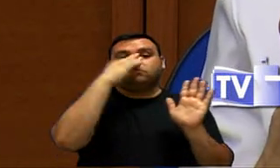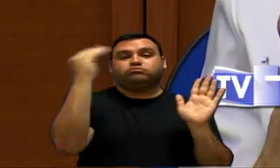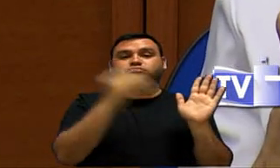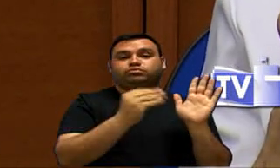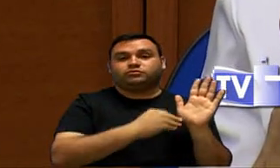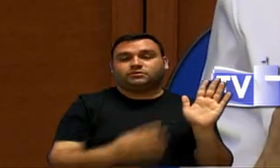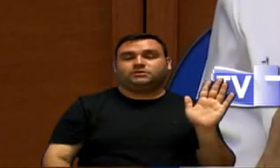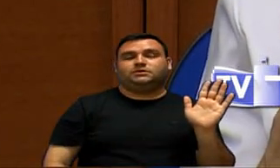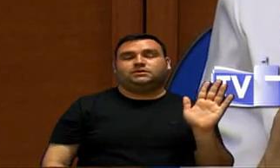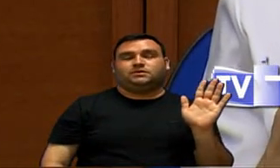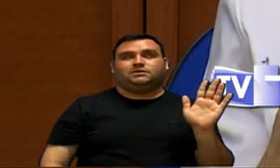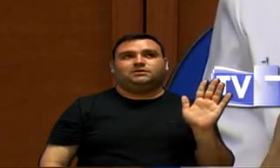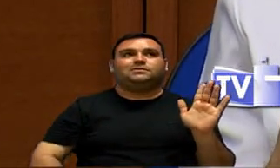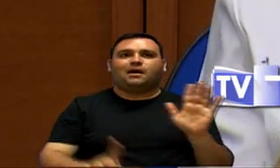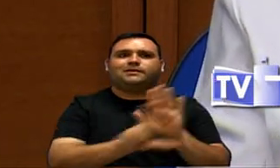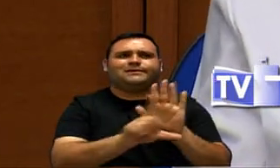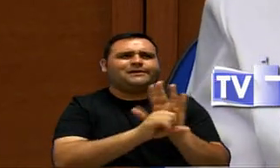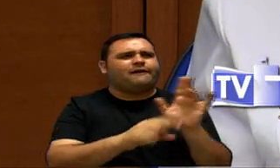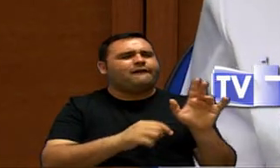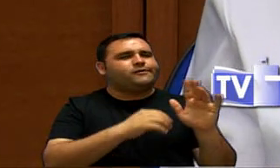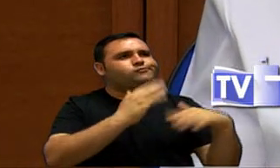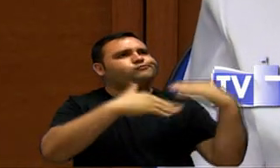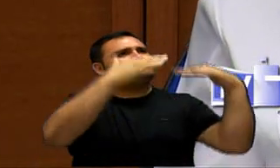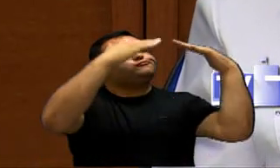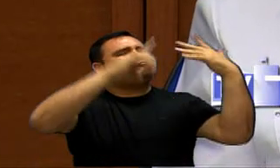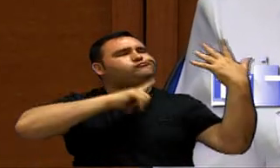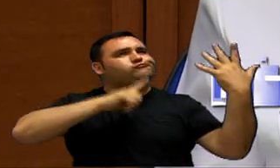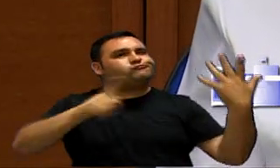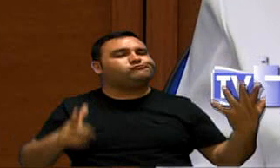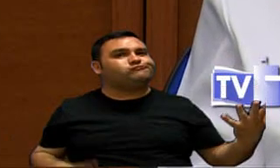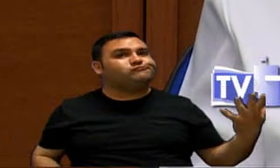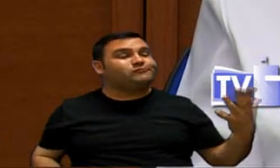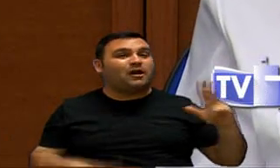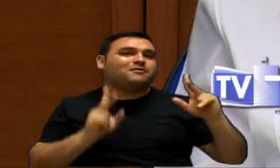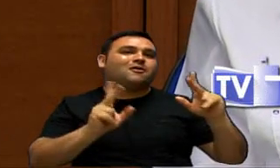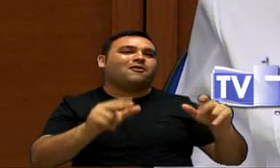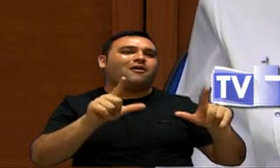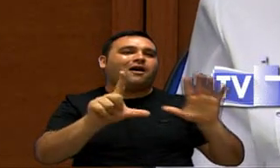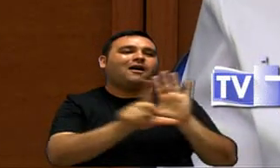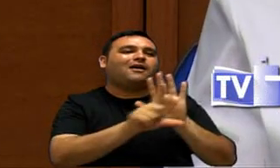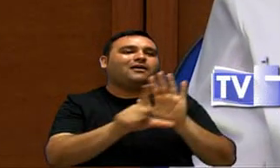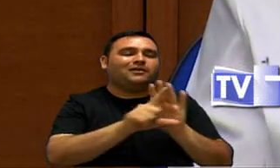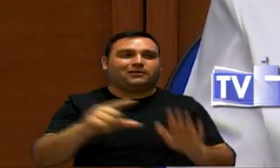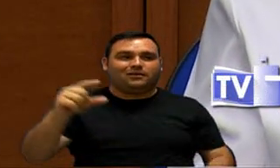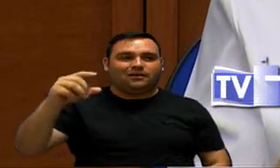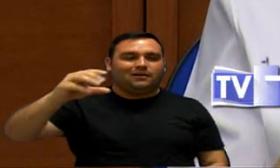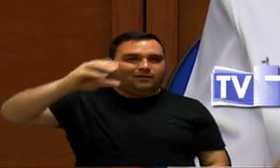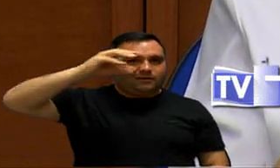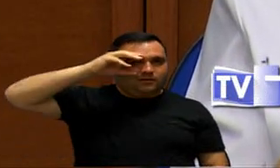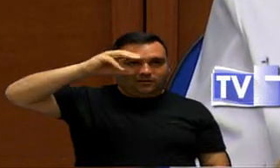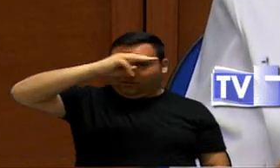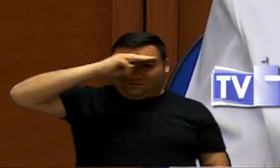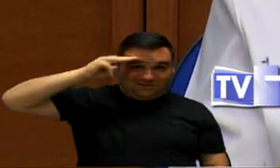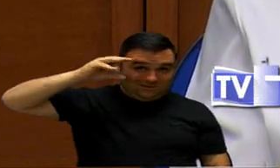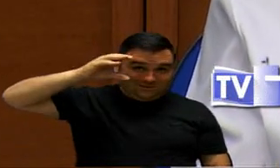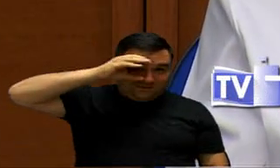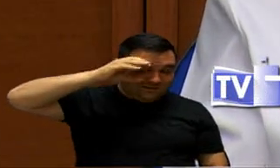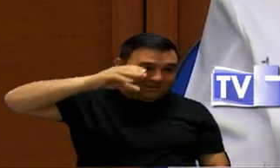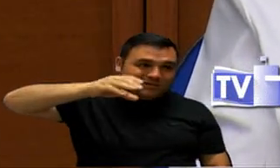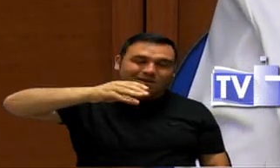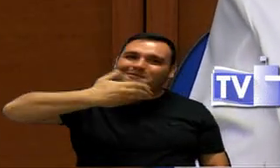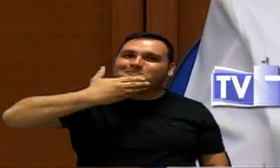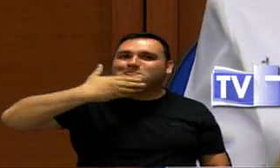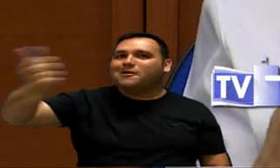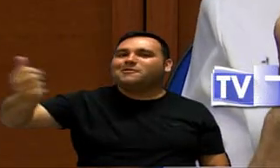né? A gente constrói uma legislação assim, como a Lei Maria da Penha, reconhecida no mundo como uma das melhores, não